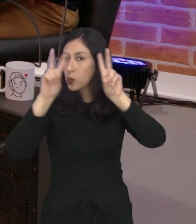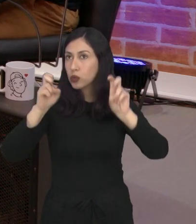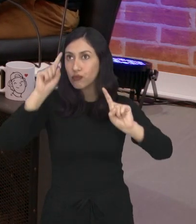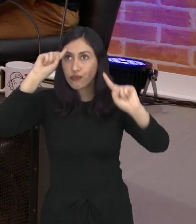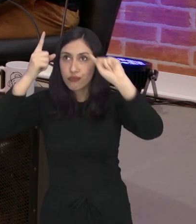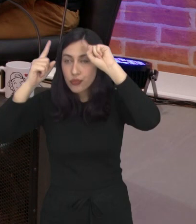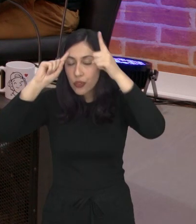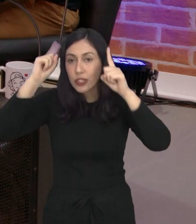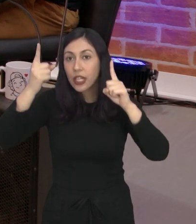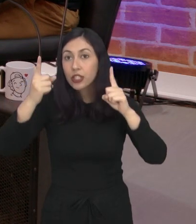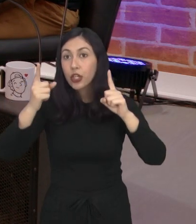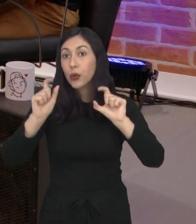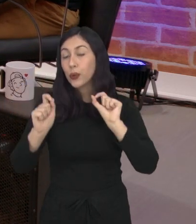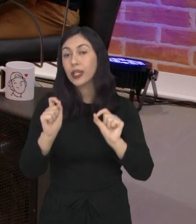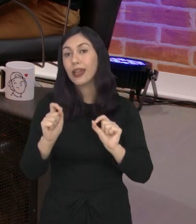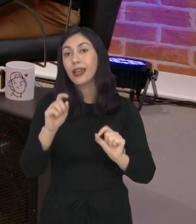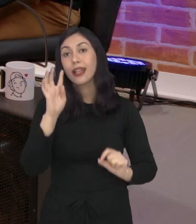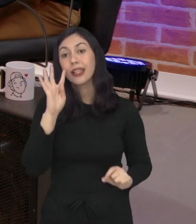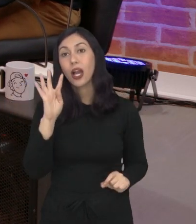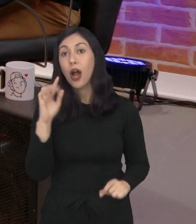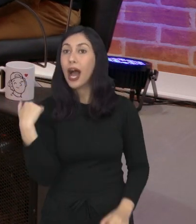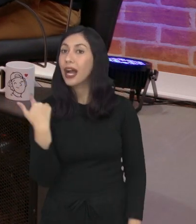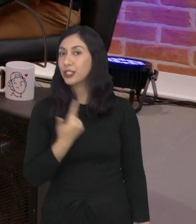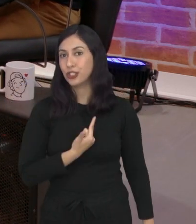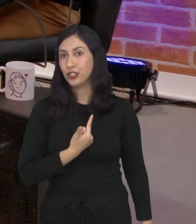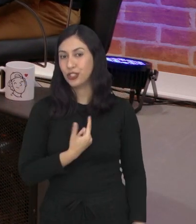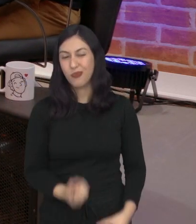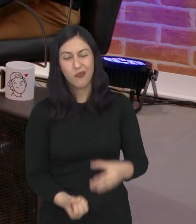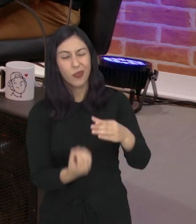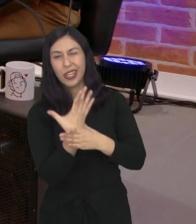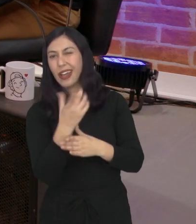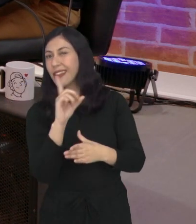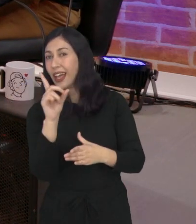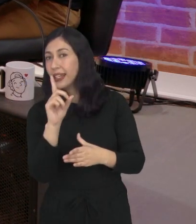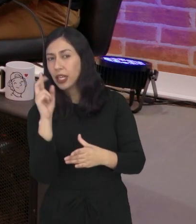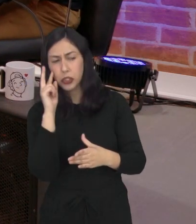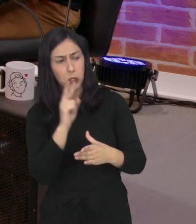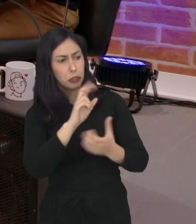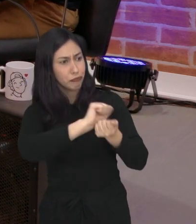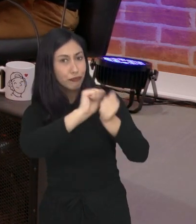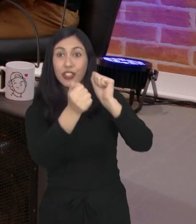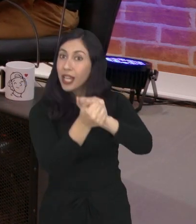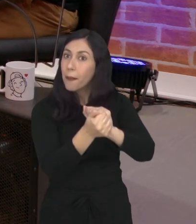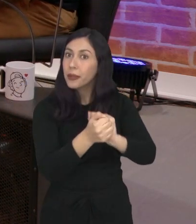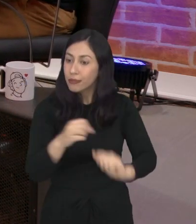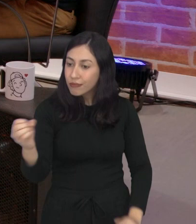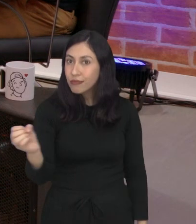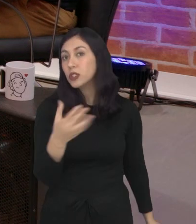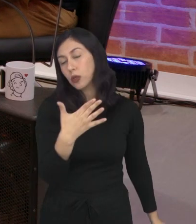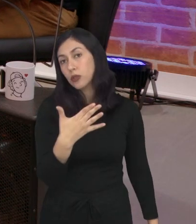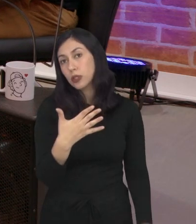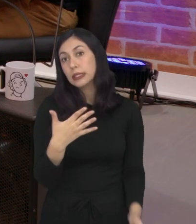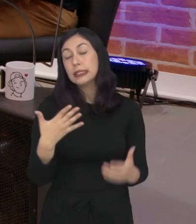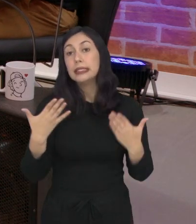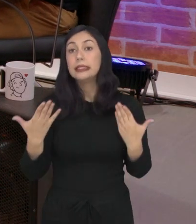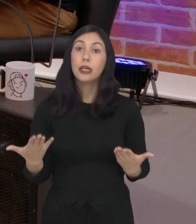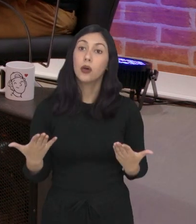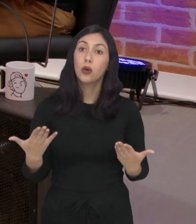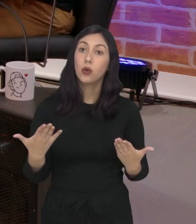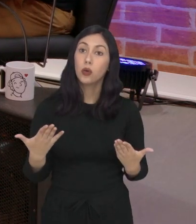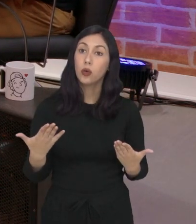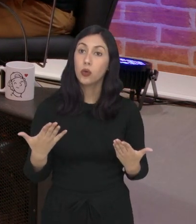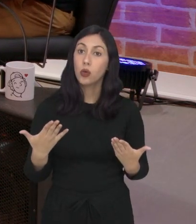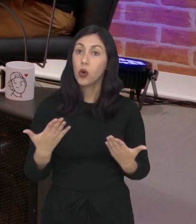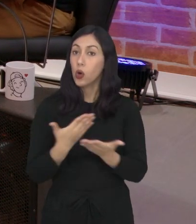coisa que eu acho muito legal é aquela ideia de que na vida nada se cria, tudo se adapta. E uma adaptação bem feita é uma coisa nova. Então, assim, quando você vai mestrar